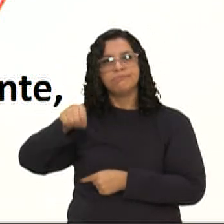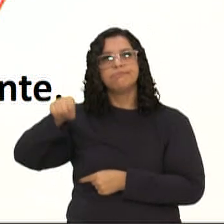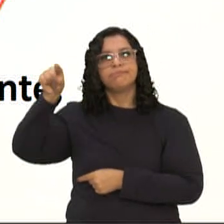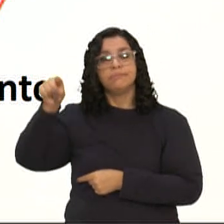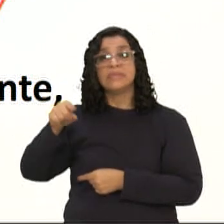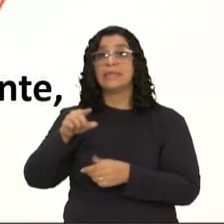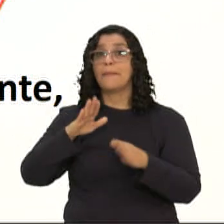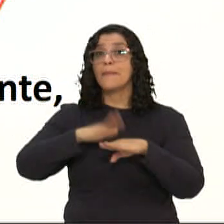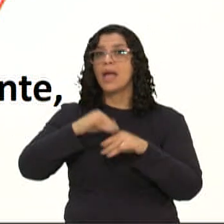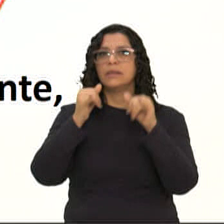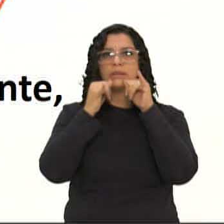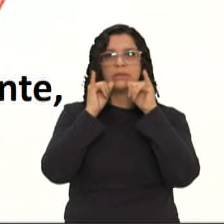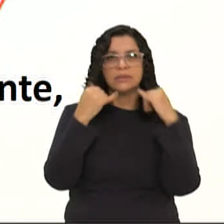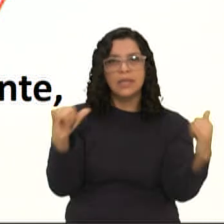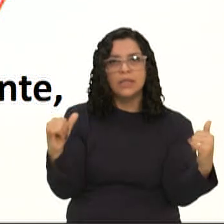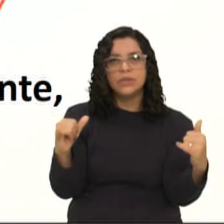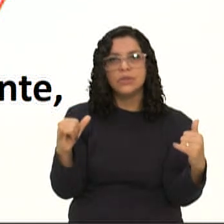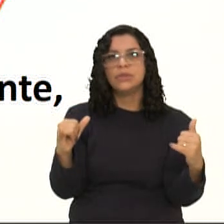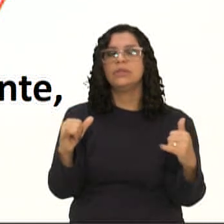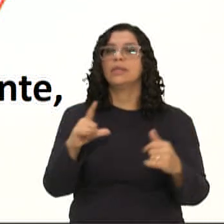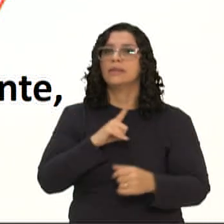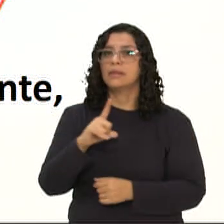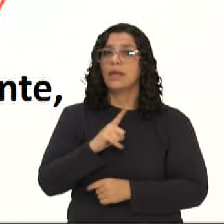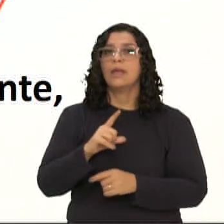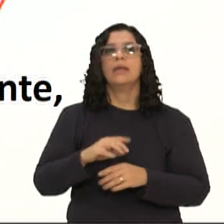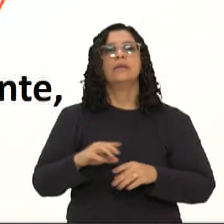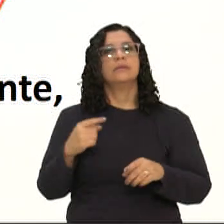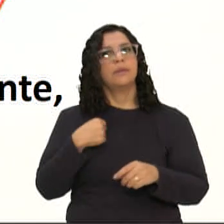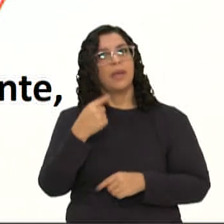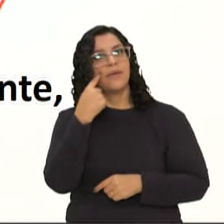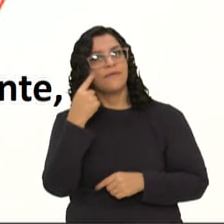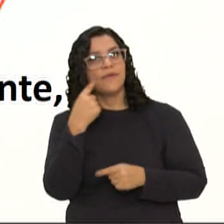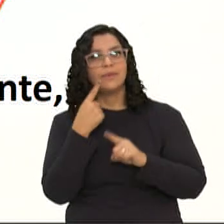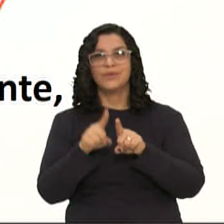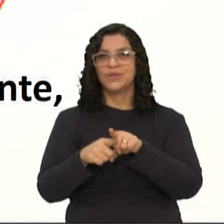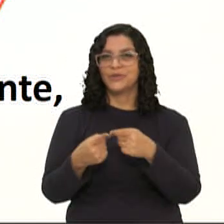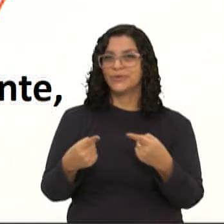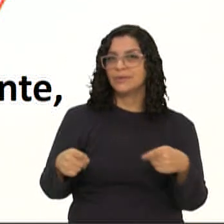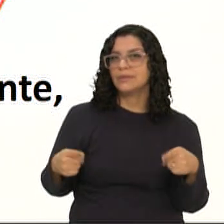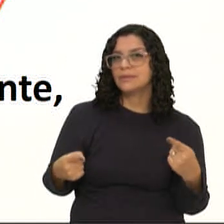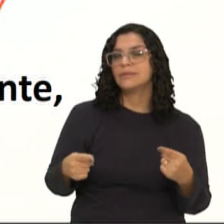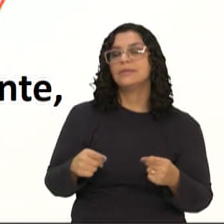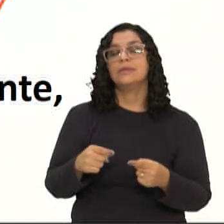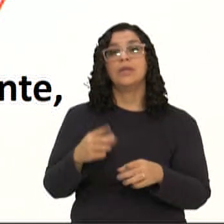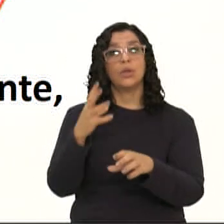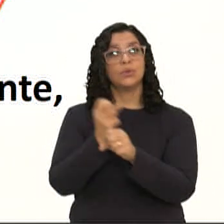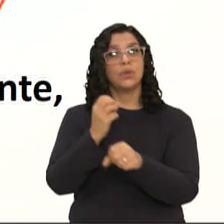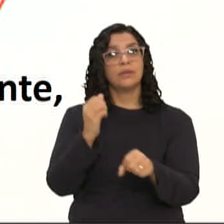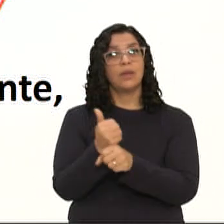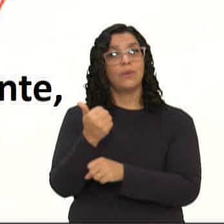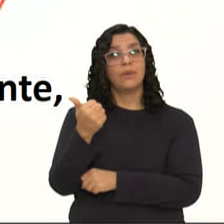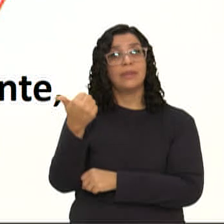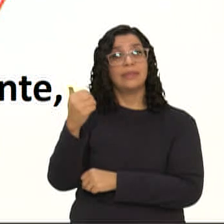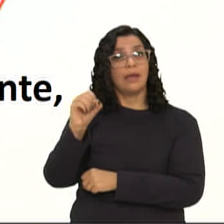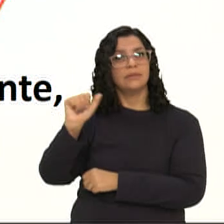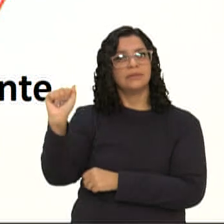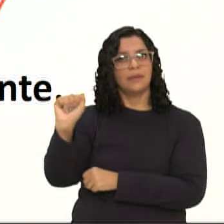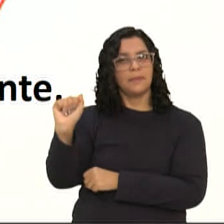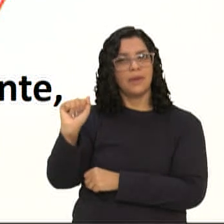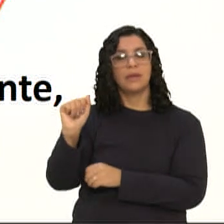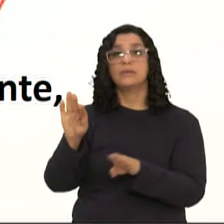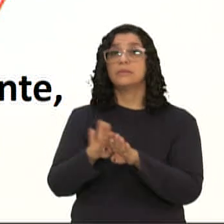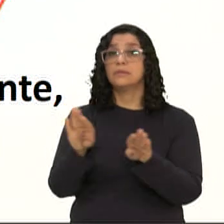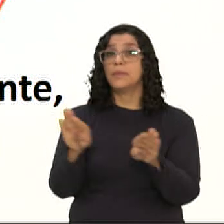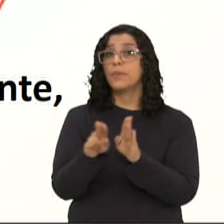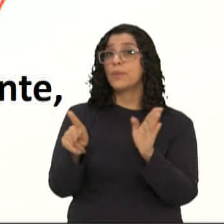quanto mais corrente elétrica percorre ali, nós vimos, né, no caso da churrasqueira, que chega a 10 amperes de